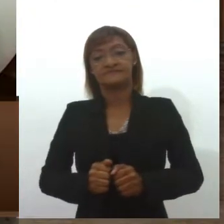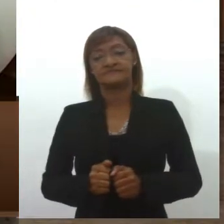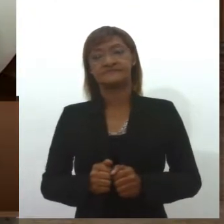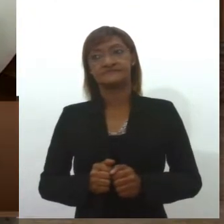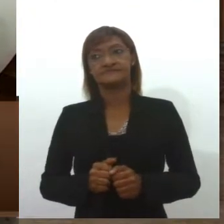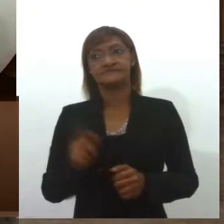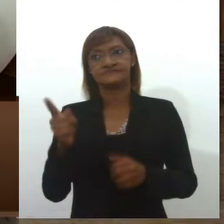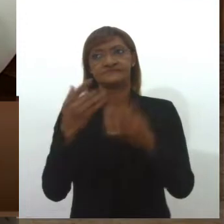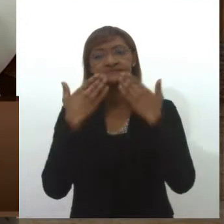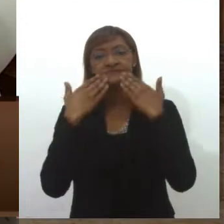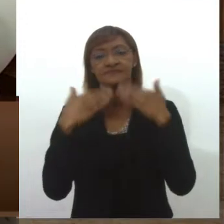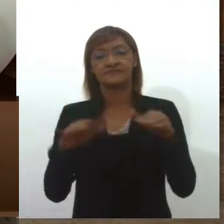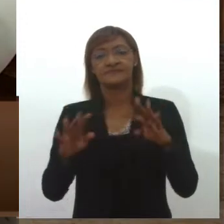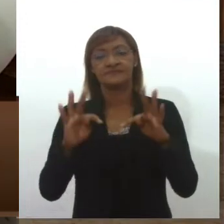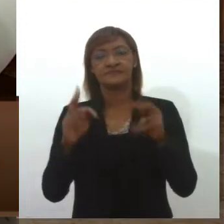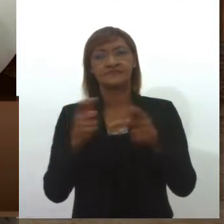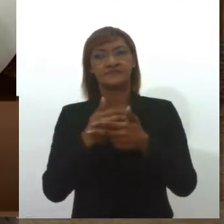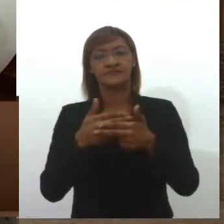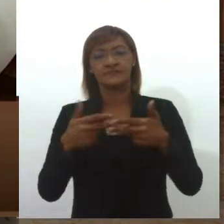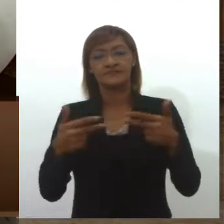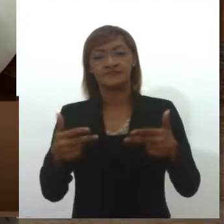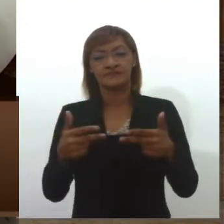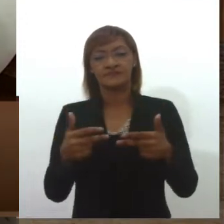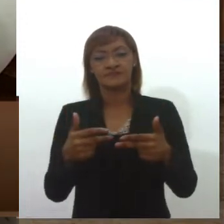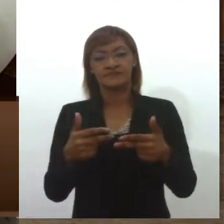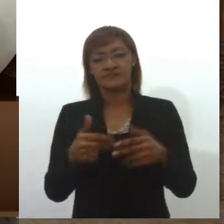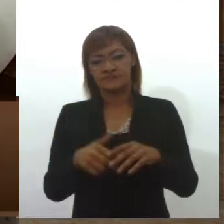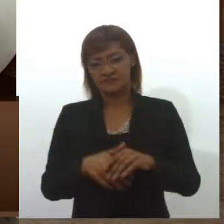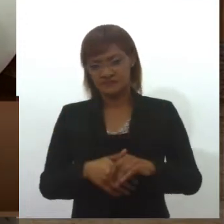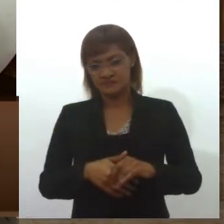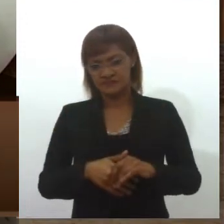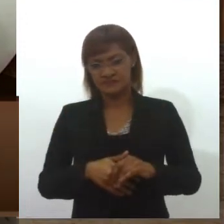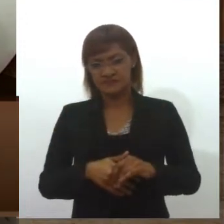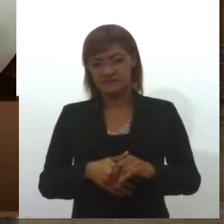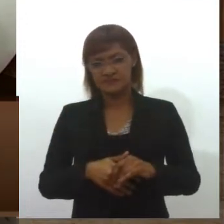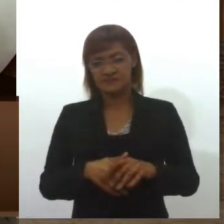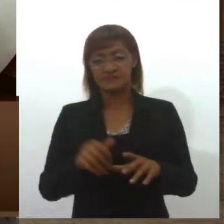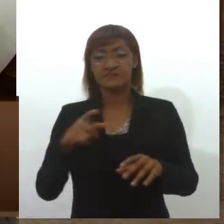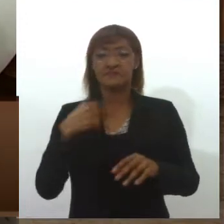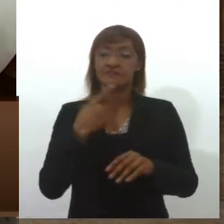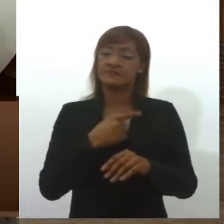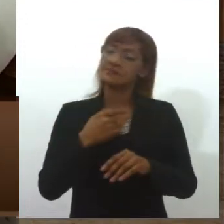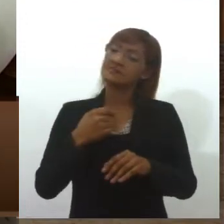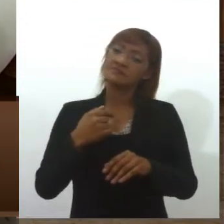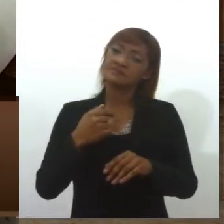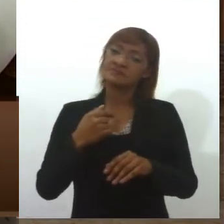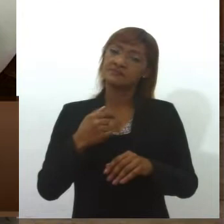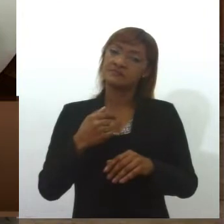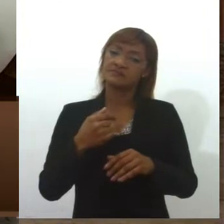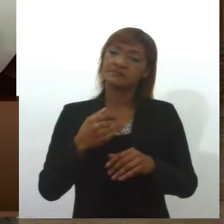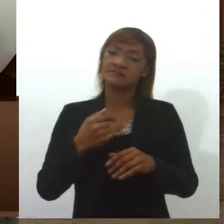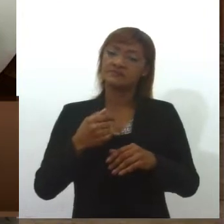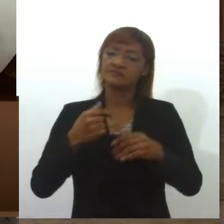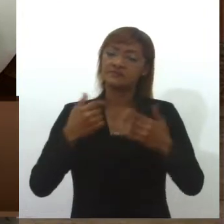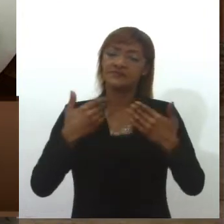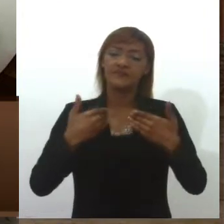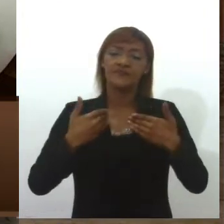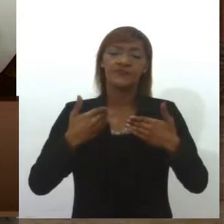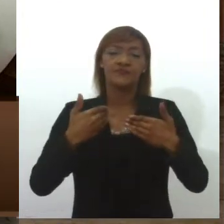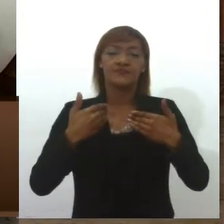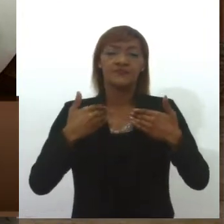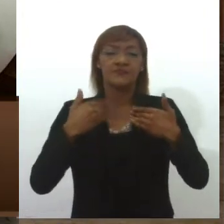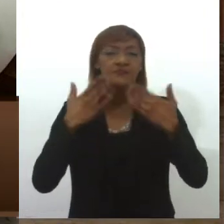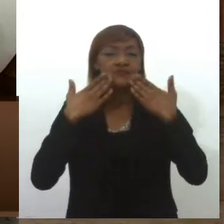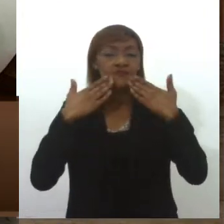né? Aliás, em tudo. Quando a gente naturaliza, a gente vai se deixando levar e aí vai se criando